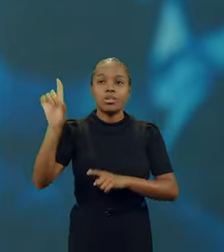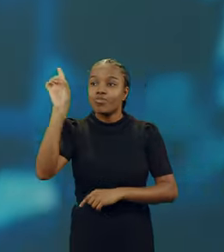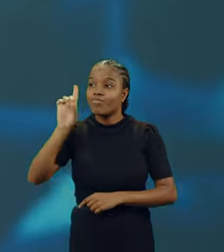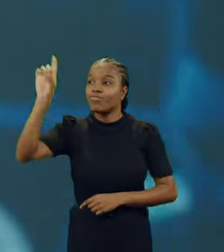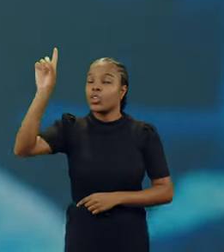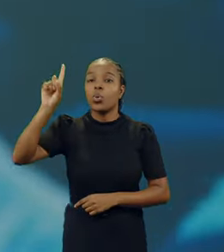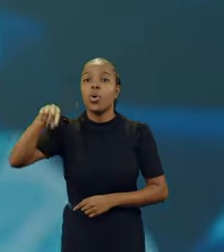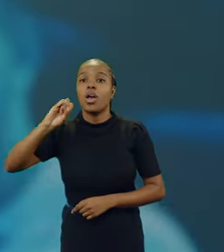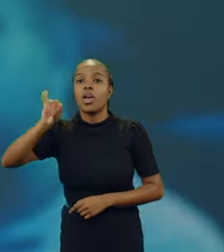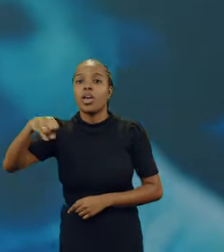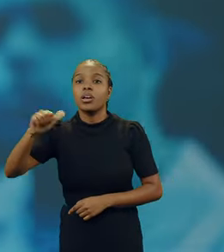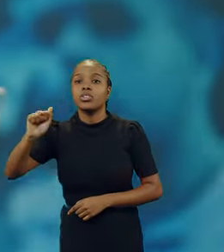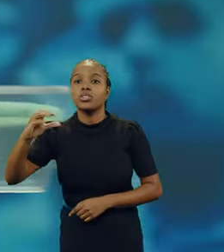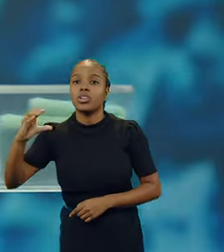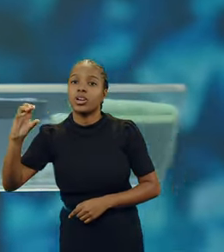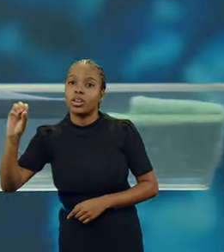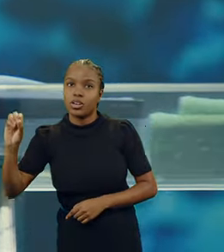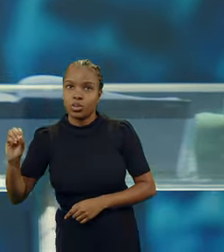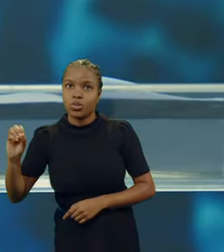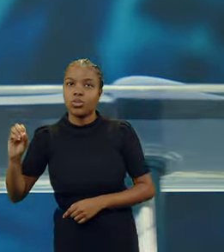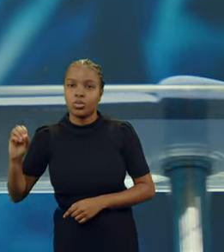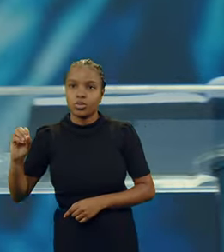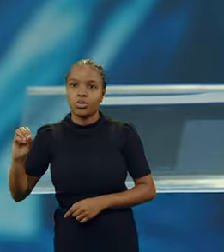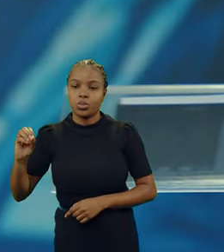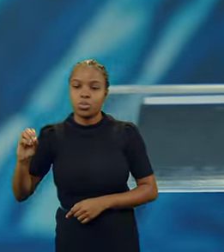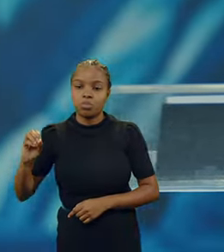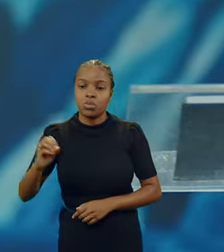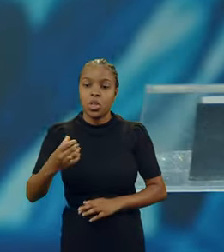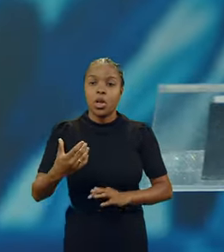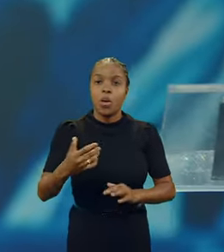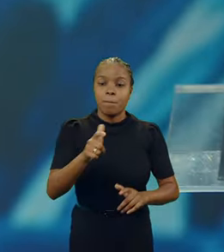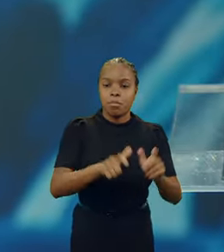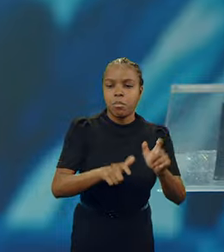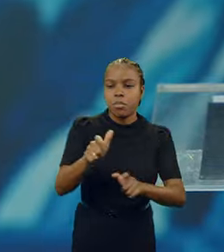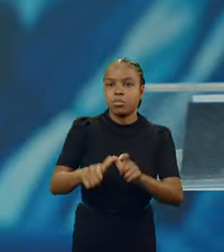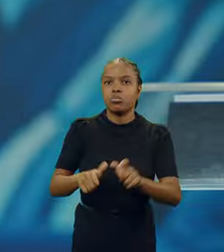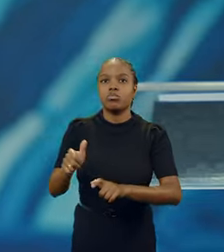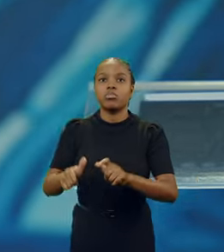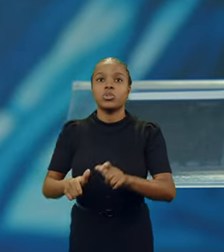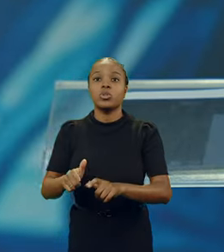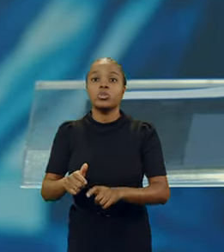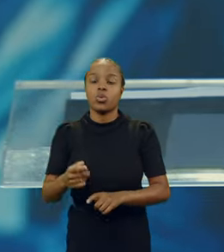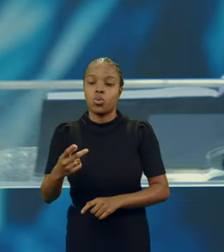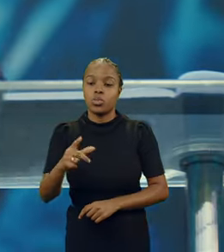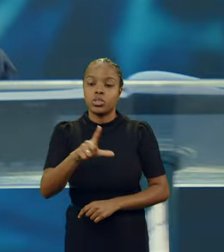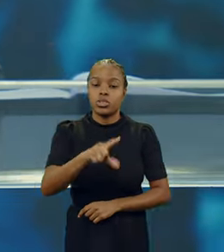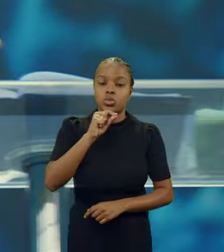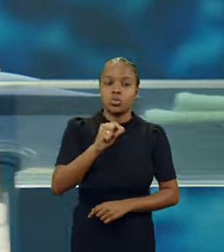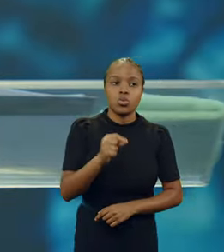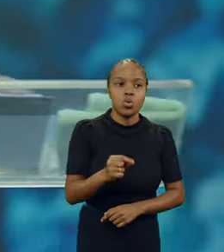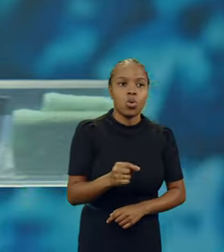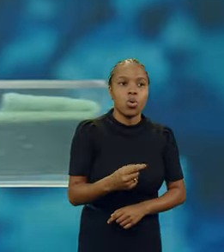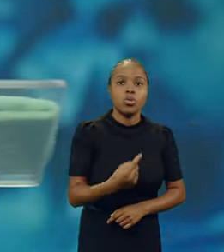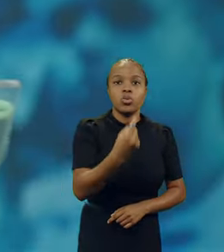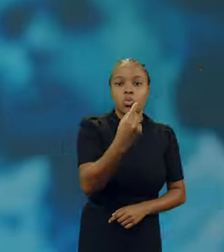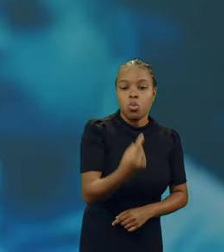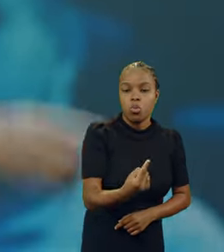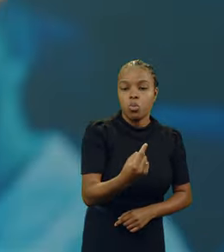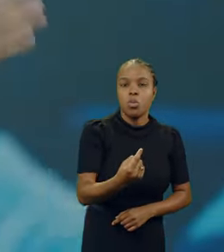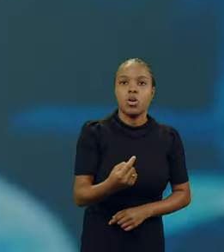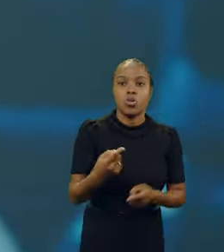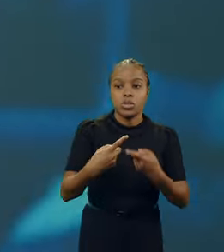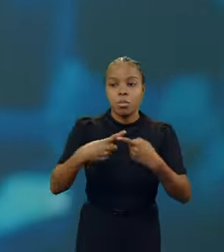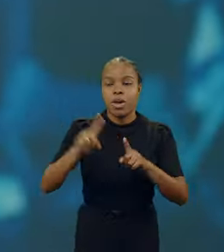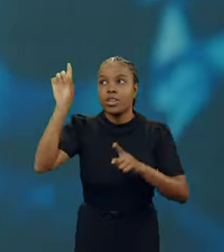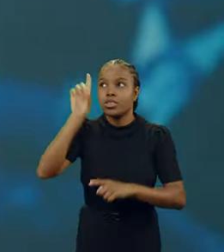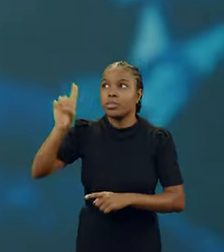Para os gabinetes é Esaú, mas para Deus é Jacó. Para o sistema pode